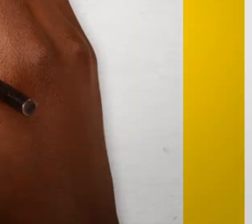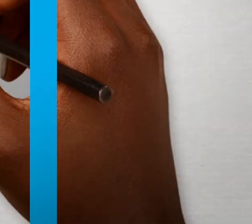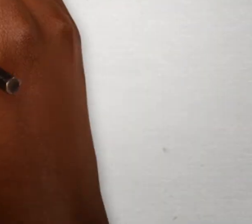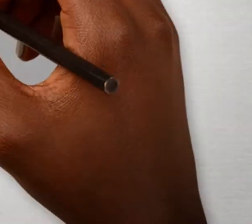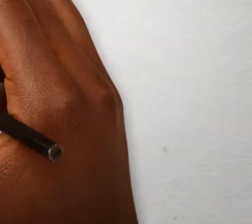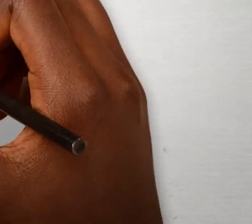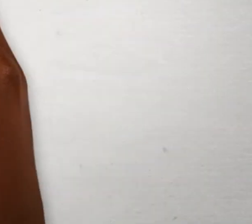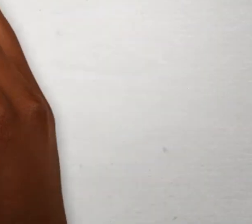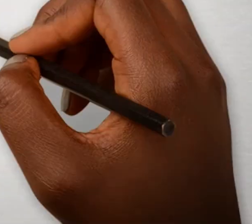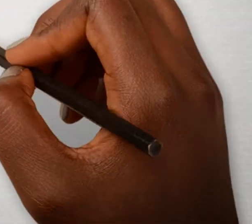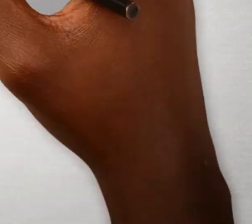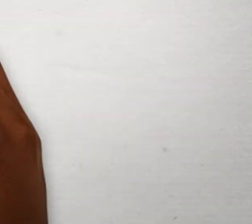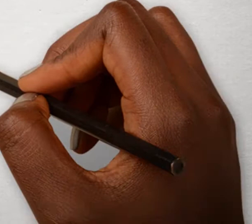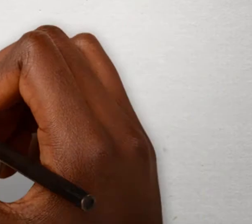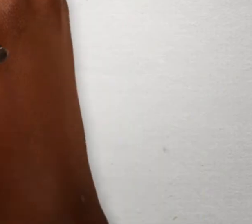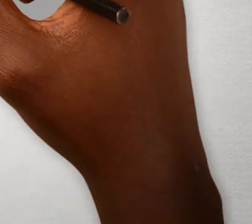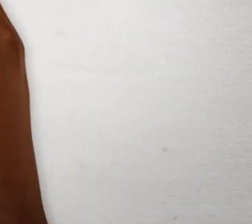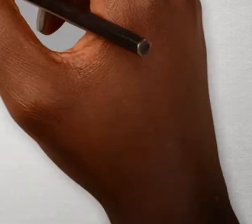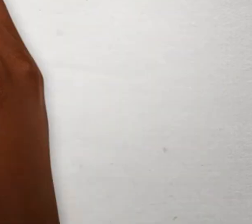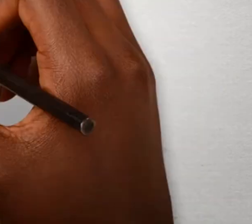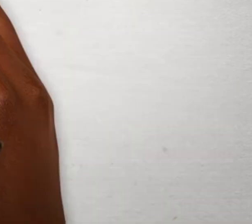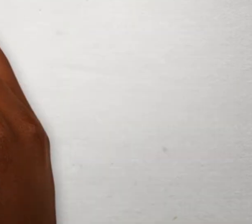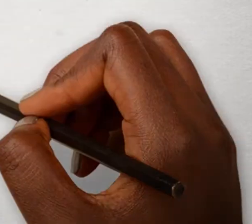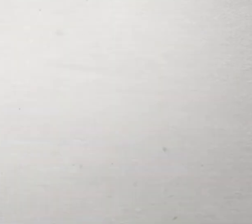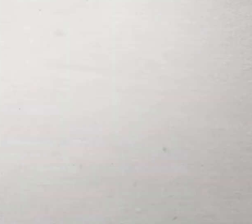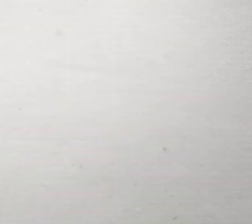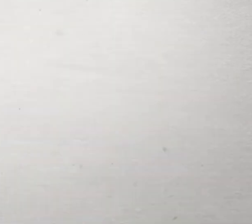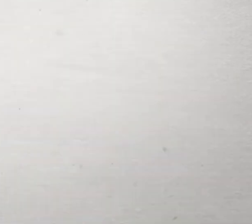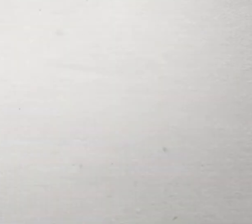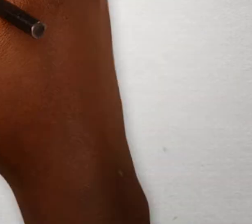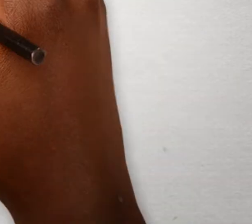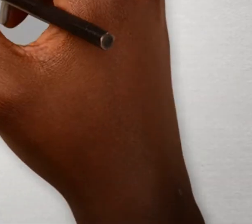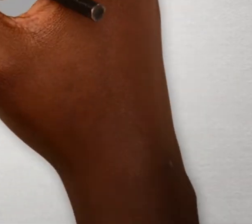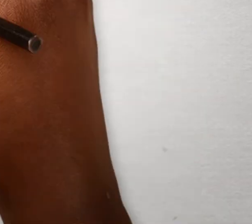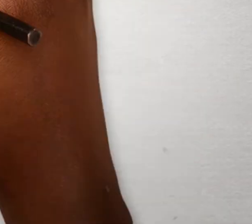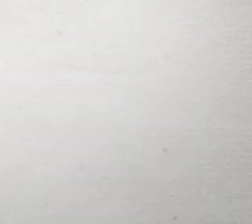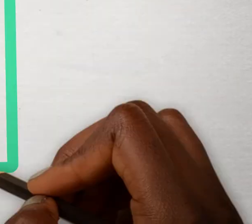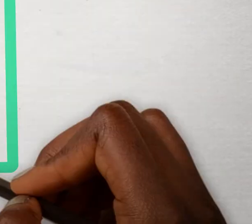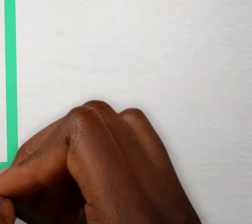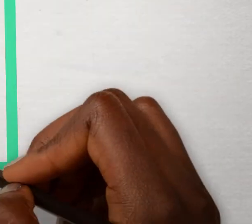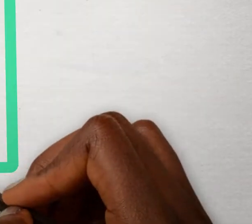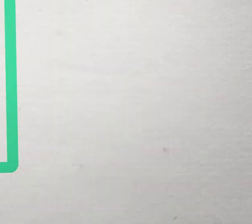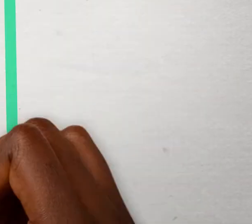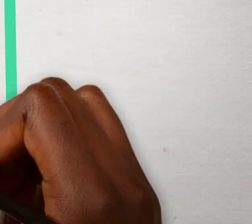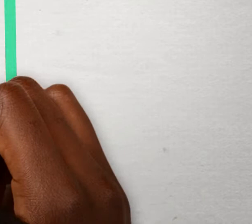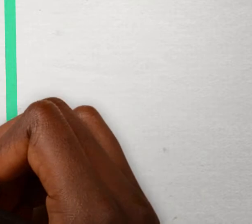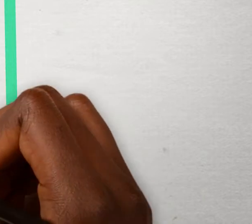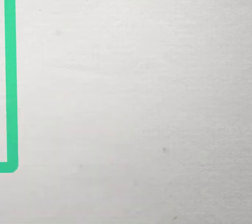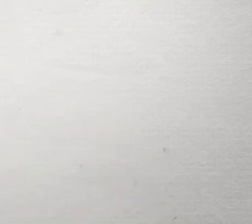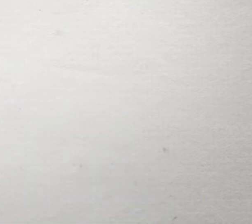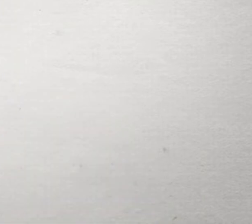Para lidar com situações desgastantes, é indispensável que hajamos conscientemente no controle das nossas